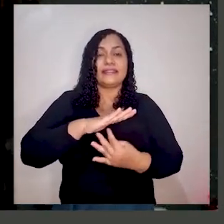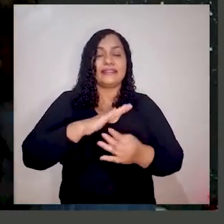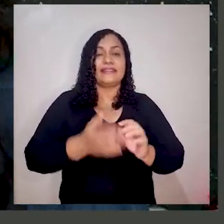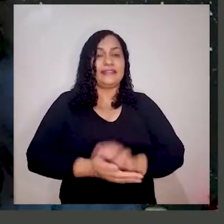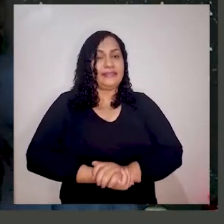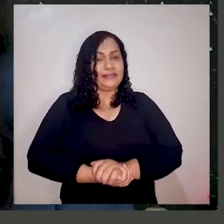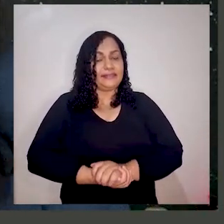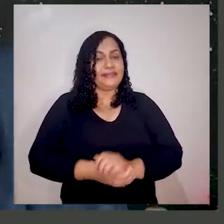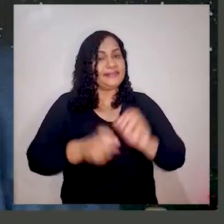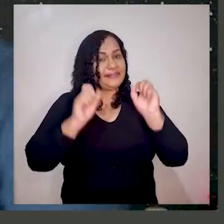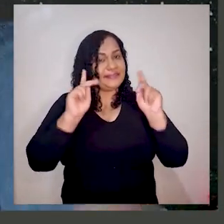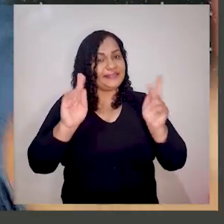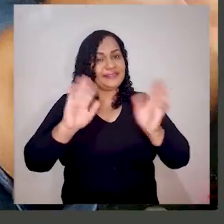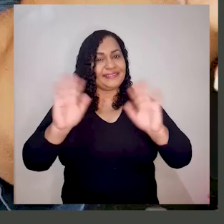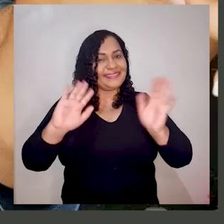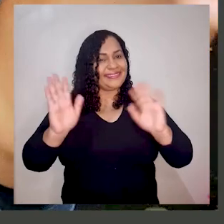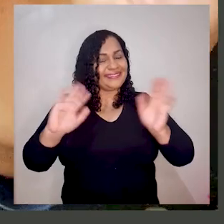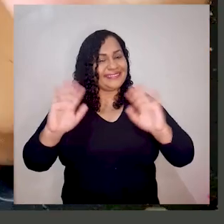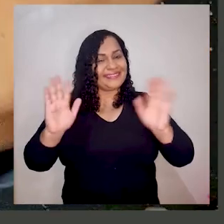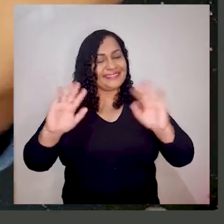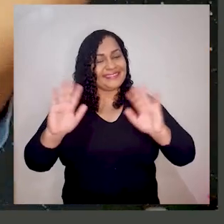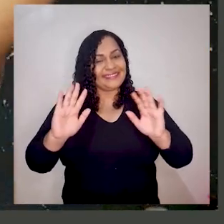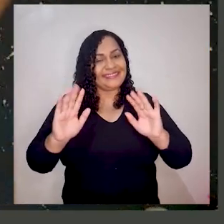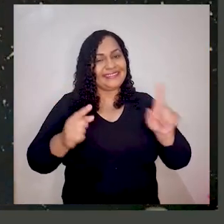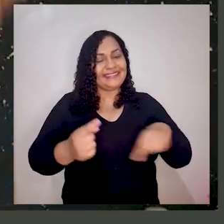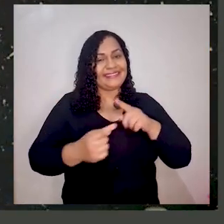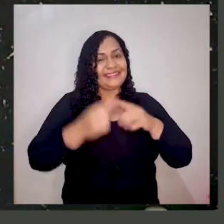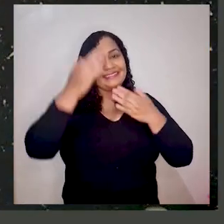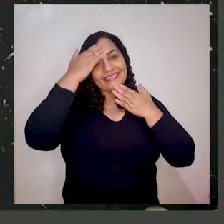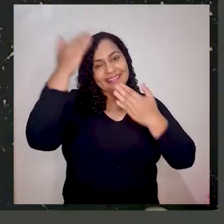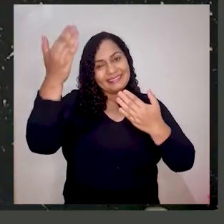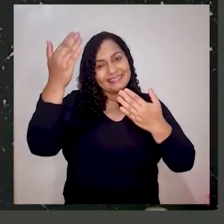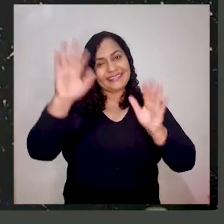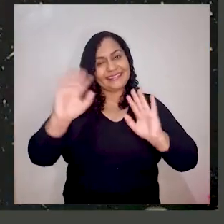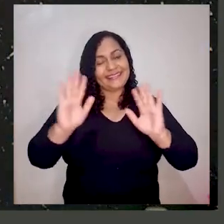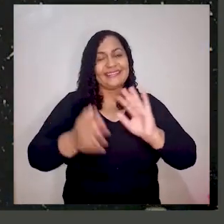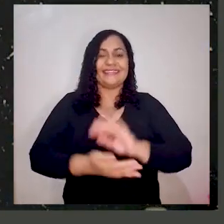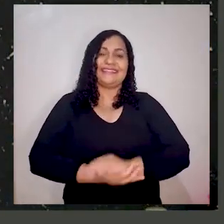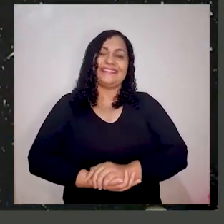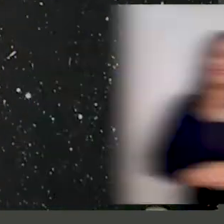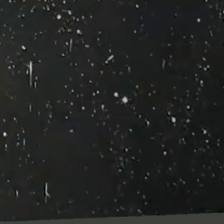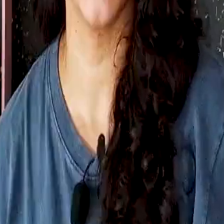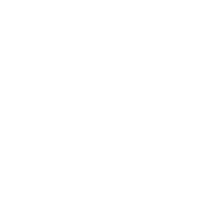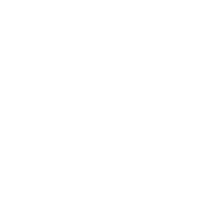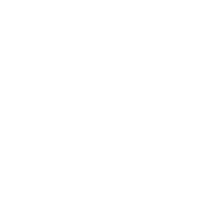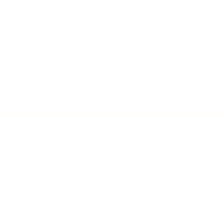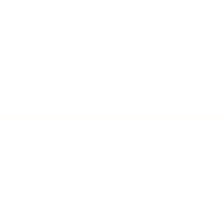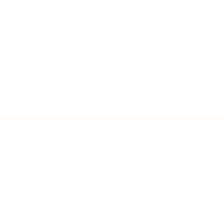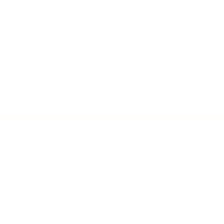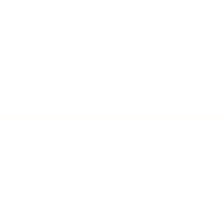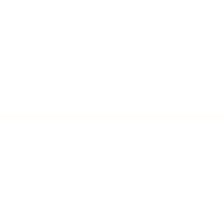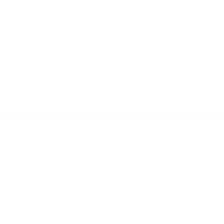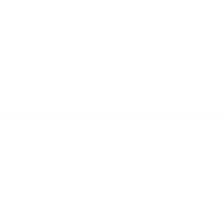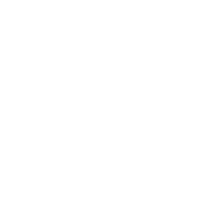as migrações, beleza? É isso, falou, tchau, tchau, pessoal, até mais, obrigado pela audiência.